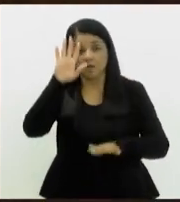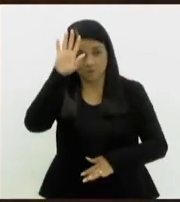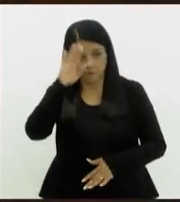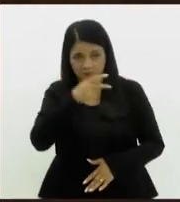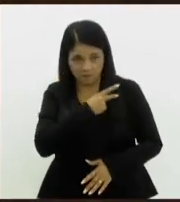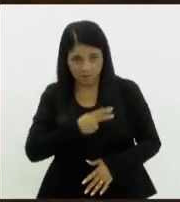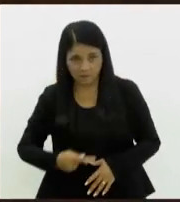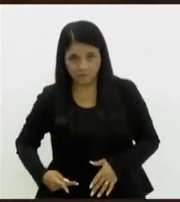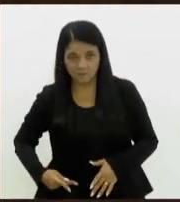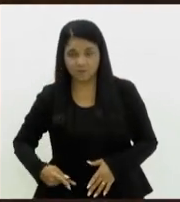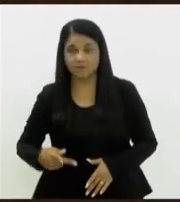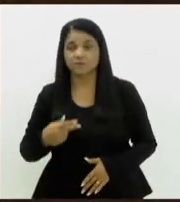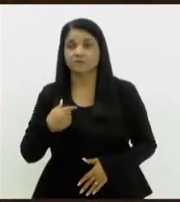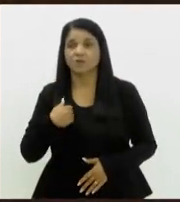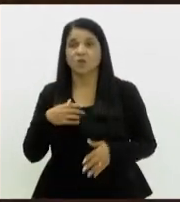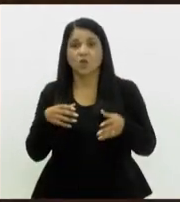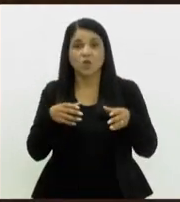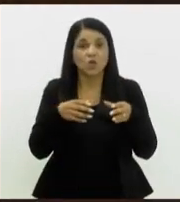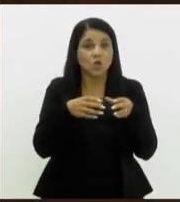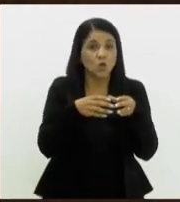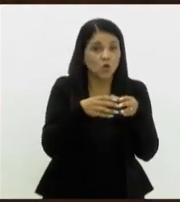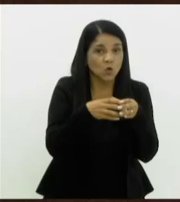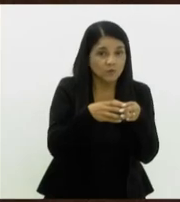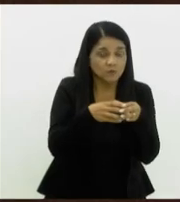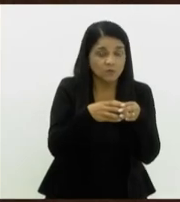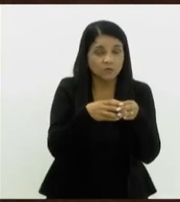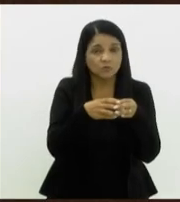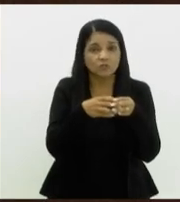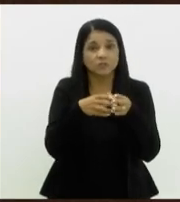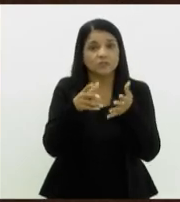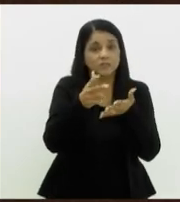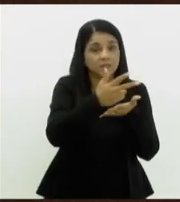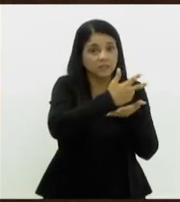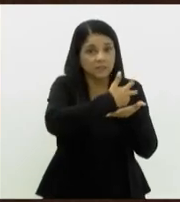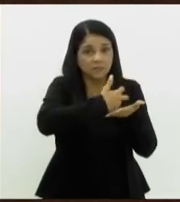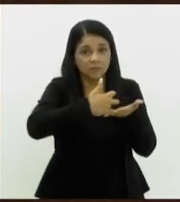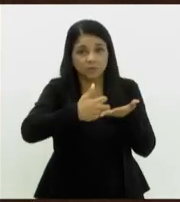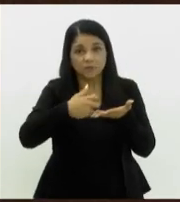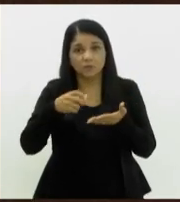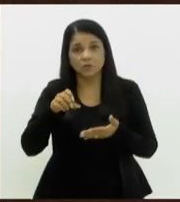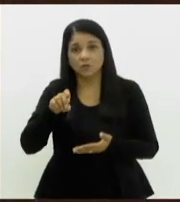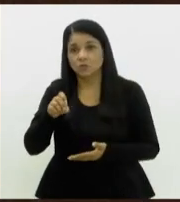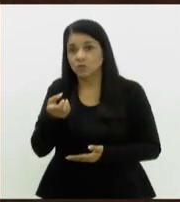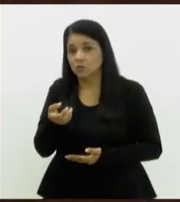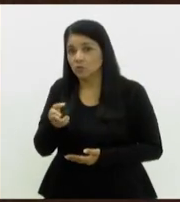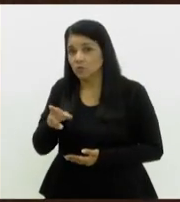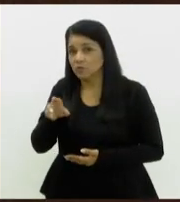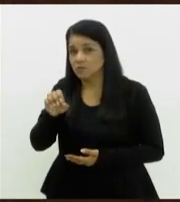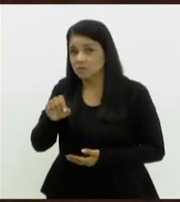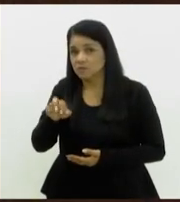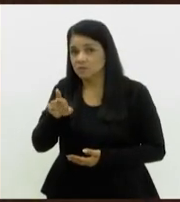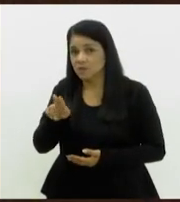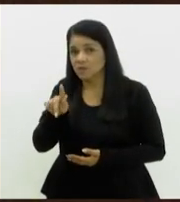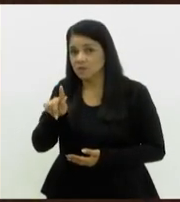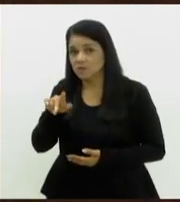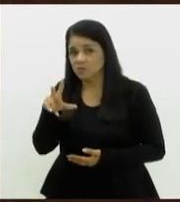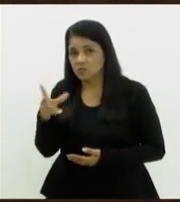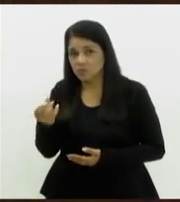por favor, Comissão de Tributação. Doutor Serginho, não é da Comissão de Tributação.